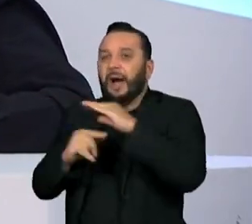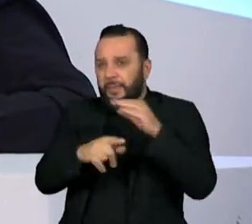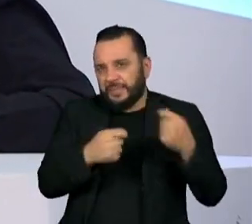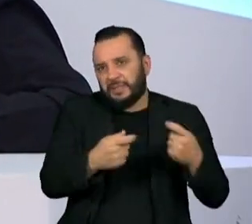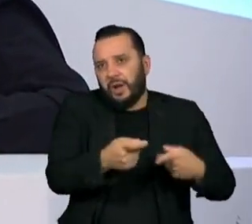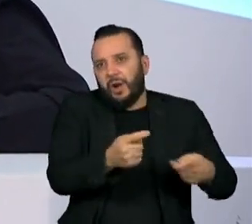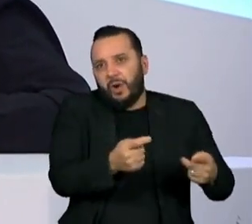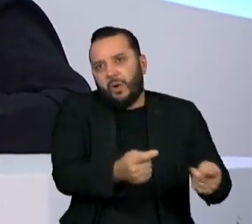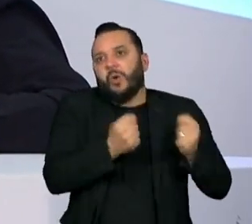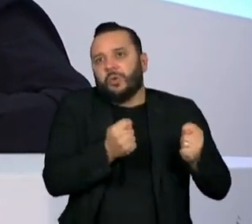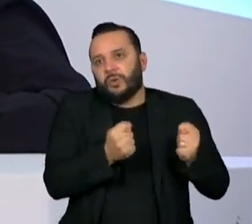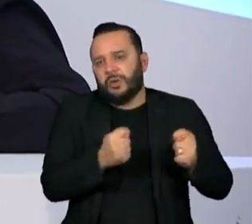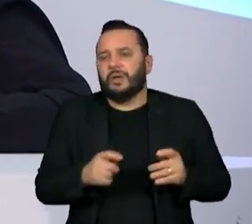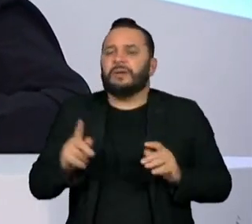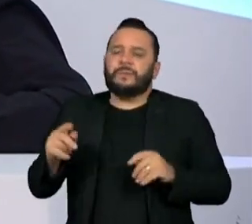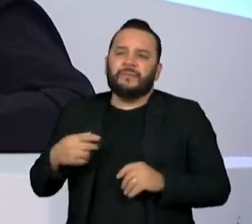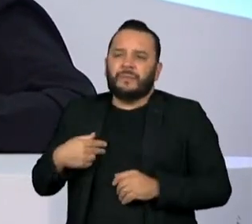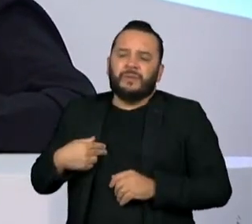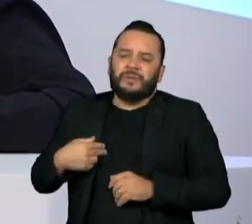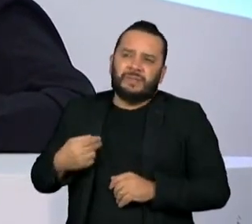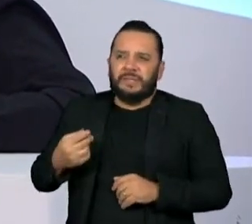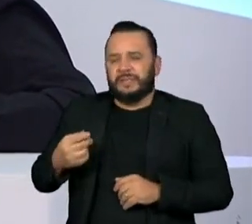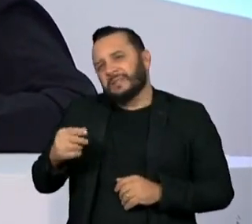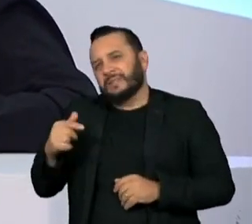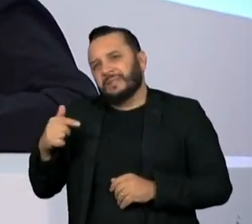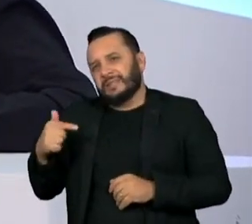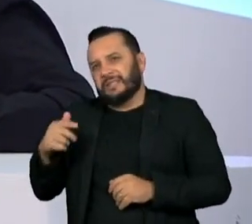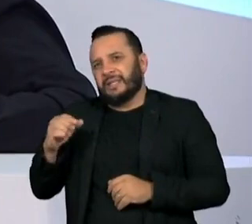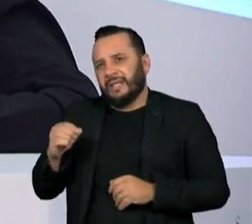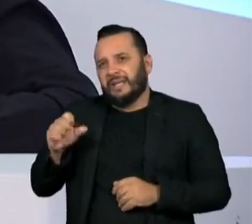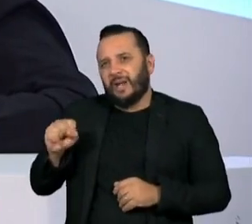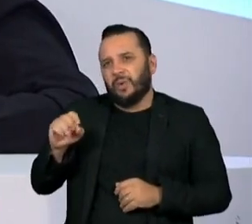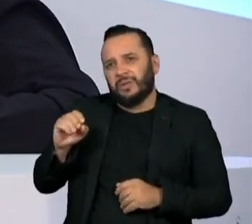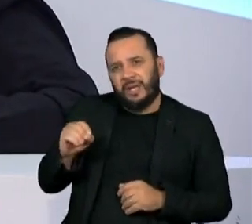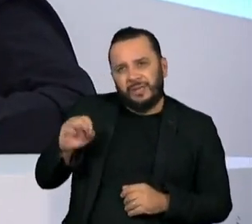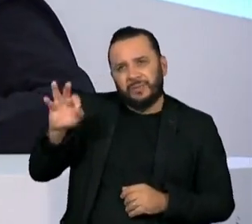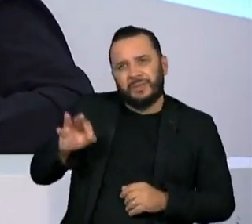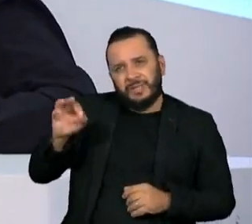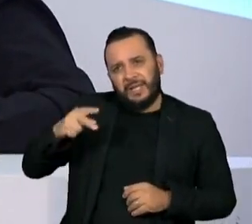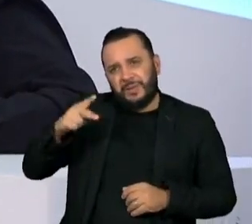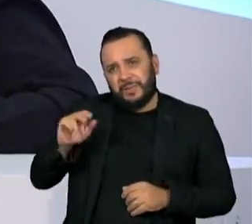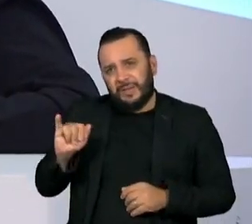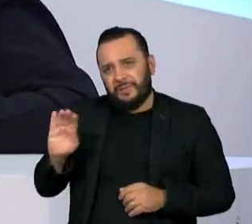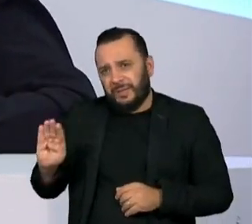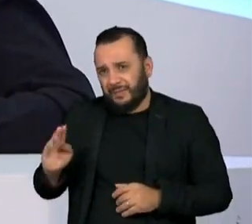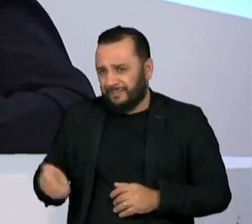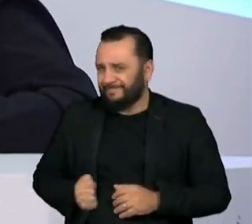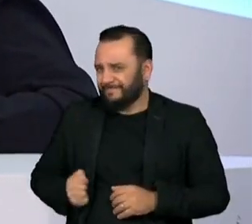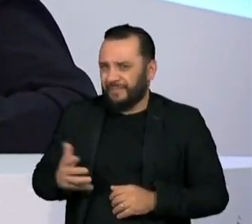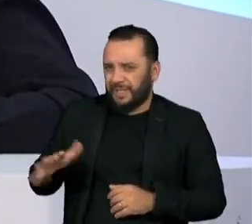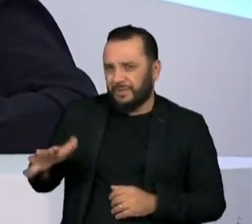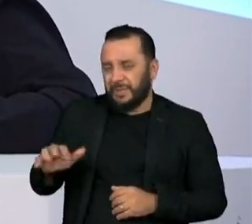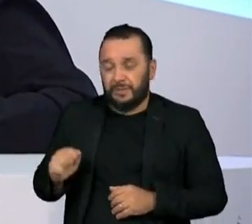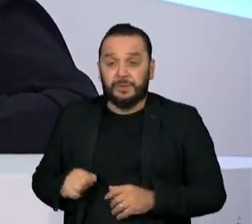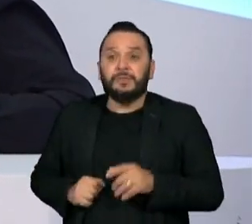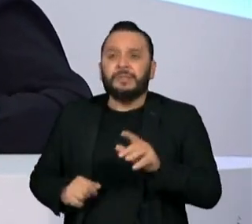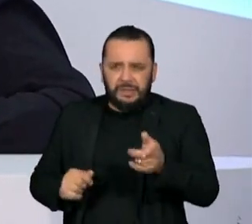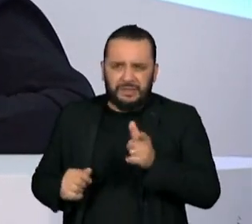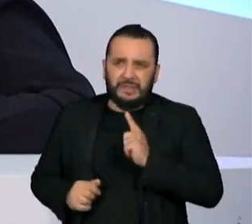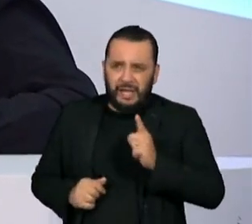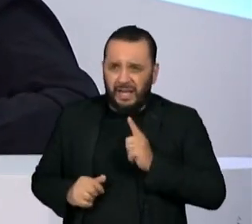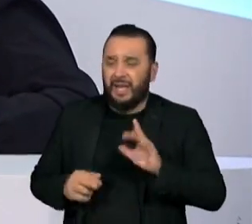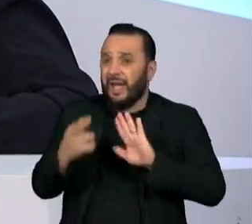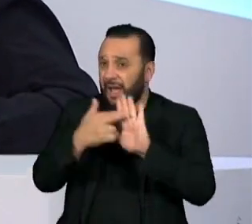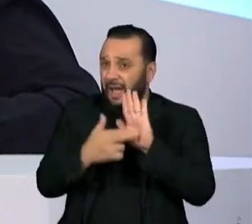60 e 80 por cento do PIB para esse nível de endividamento e a gente já tem a regra do teto de gastos que é exatamente isso você não